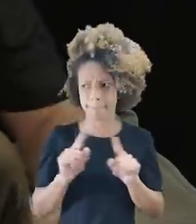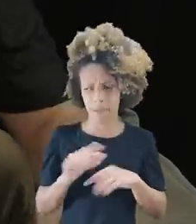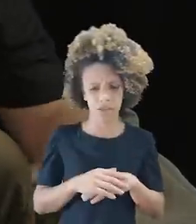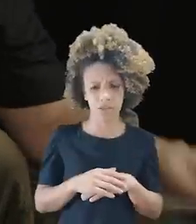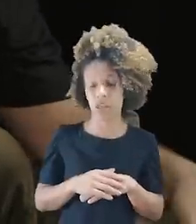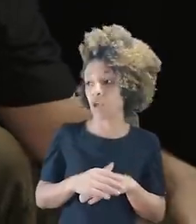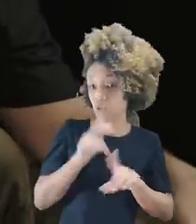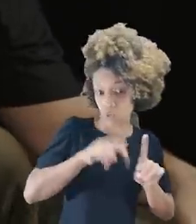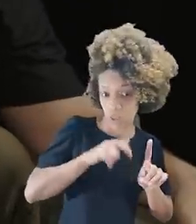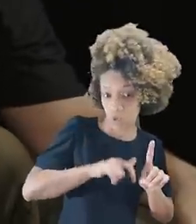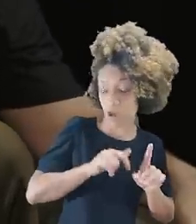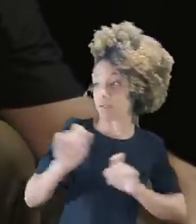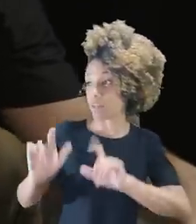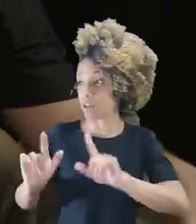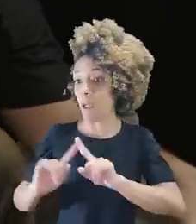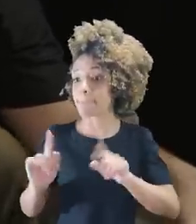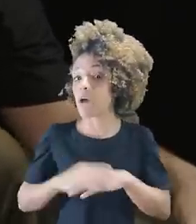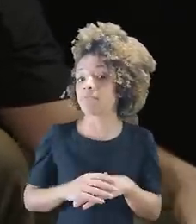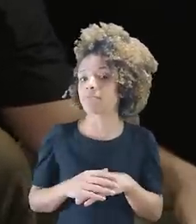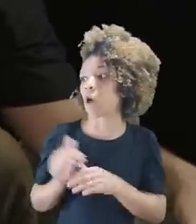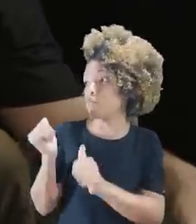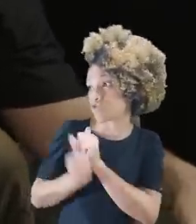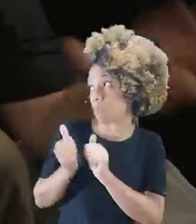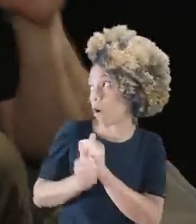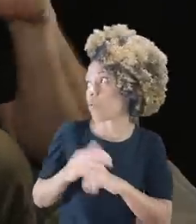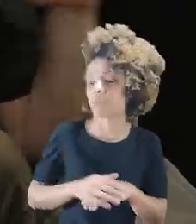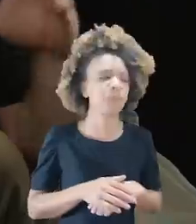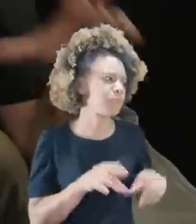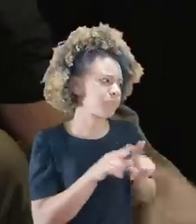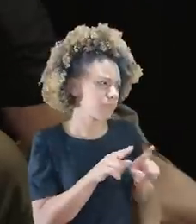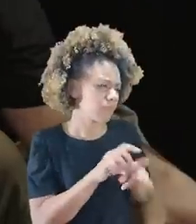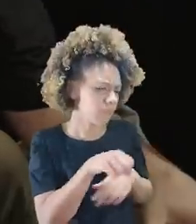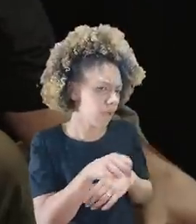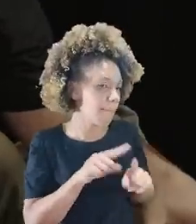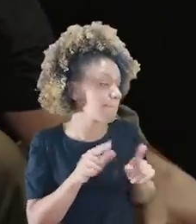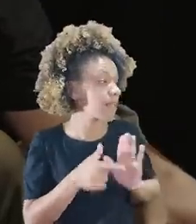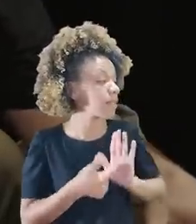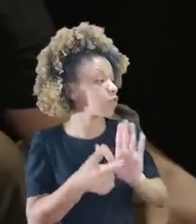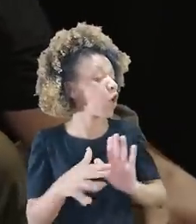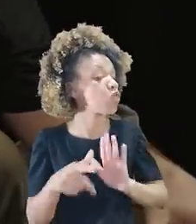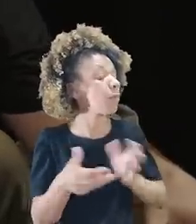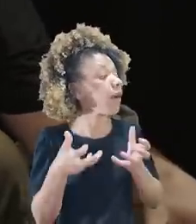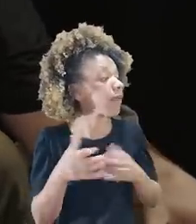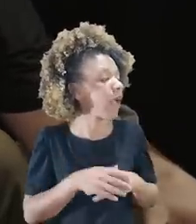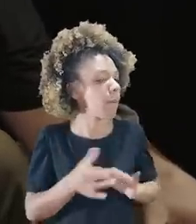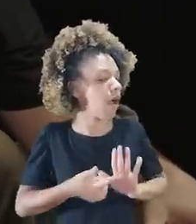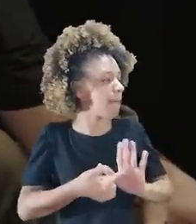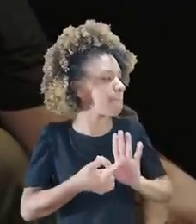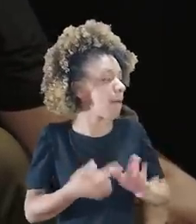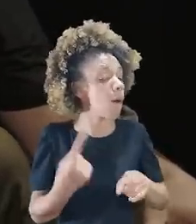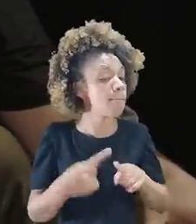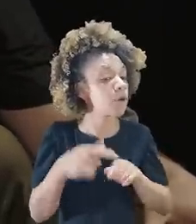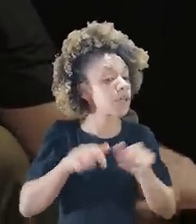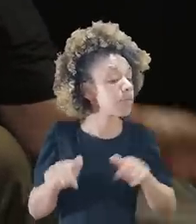no fundo tem um bichinho brasileiro de crescer vendo aquilo e falar eu quero est ali naquela TV talvez por a gente ter sido educado